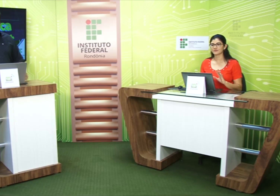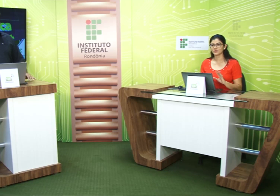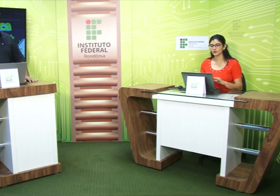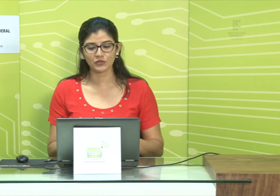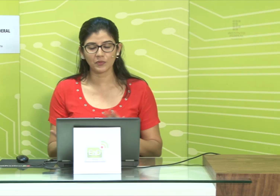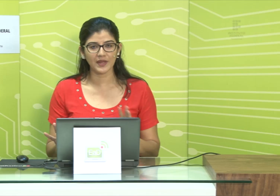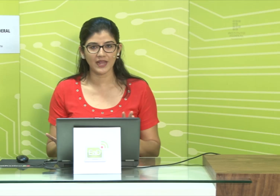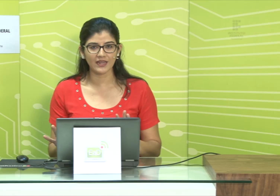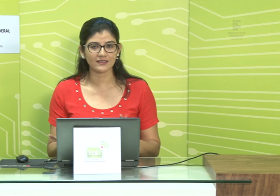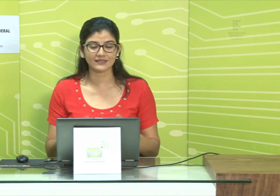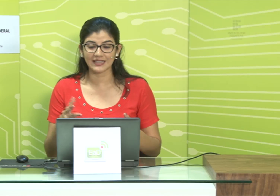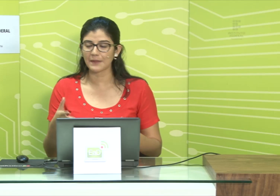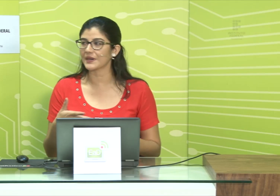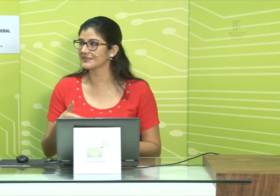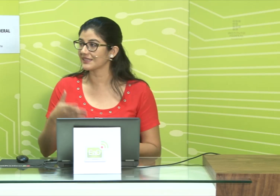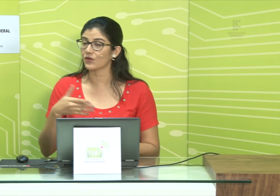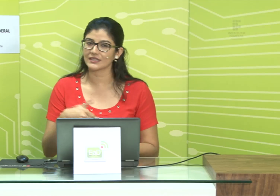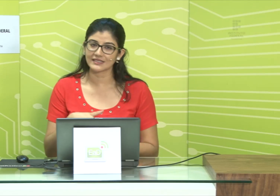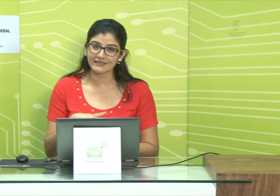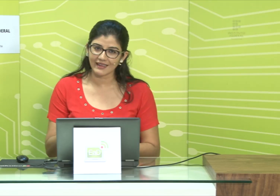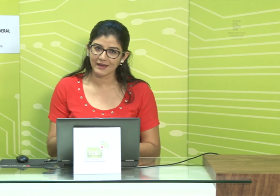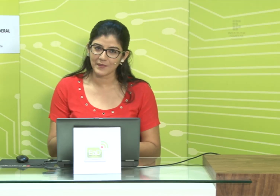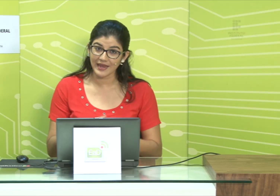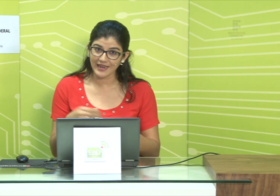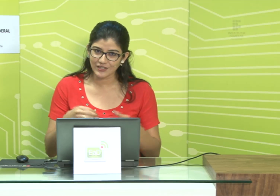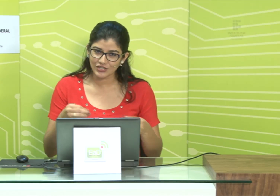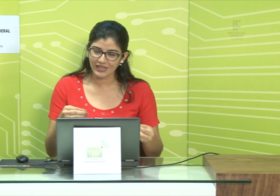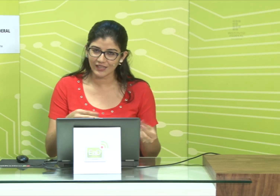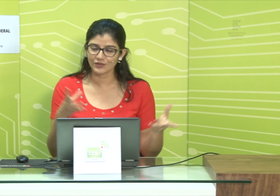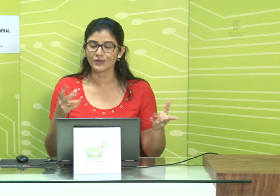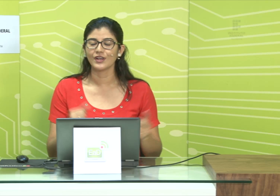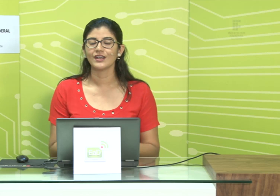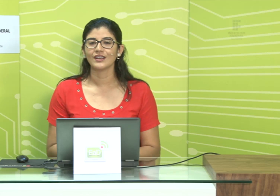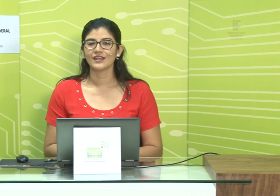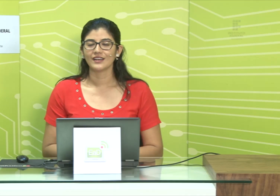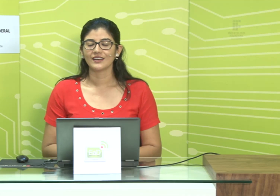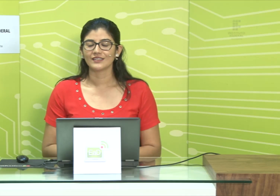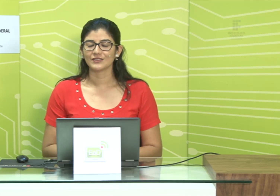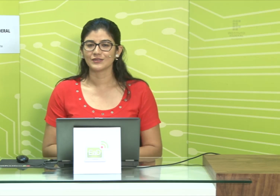consegue muito bem, sem precisar conhecer internamente lá